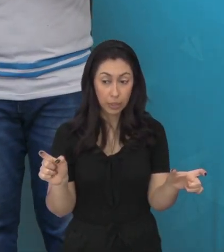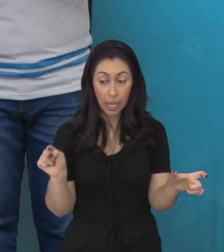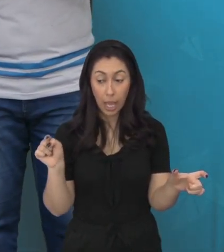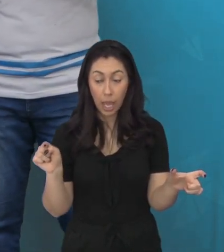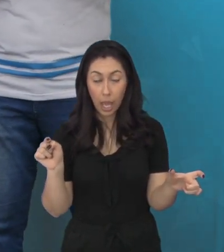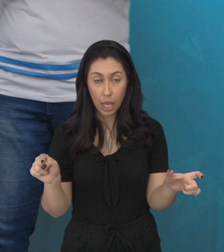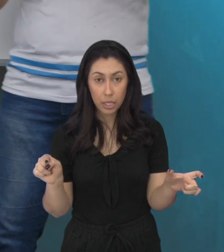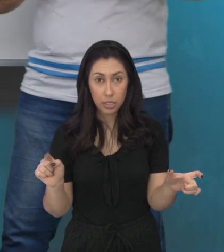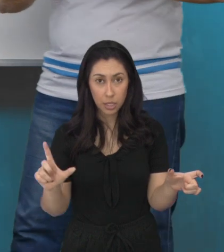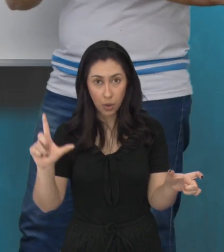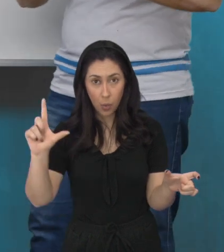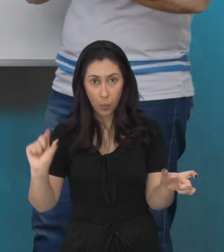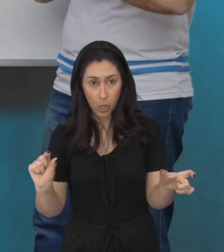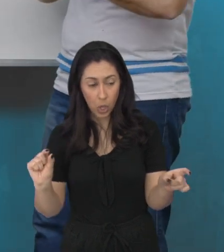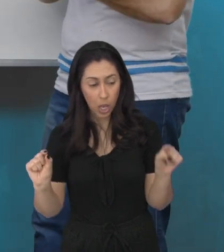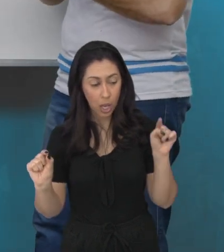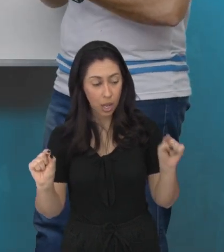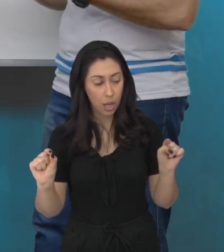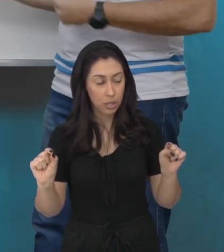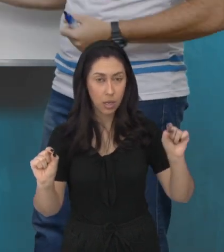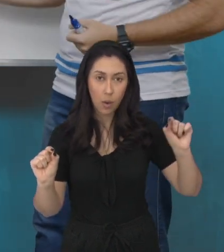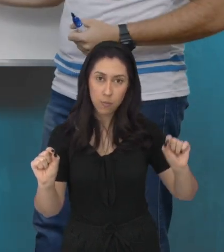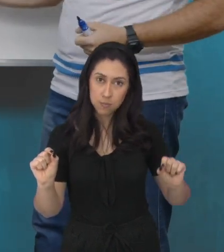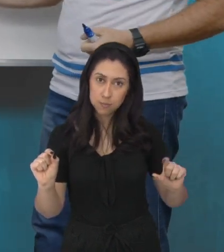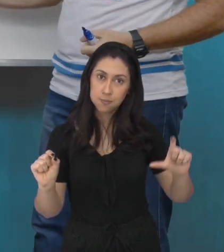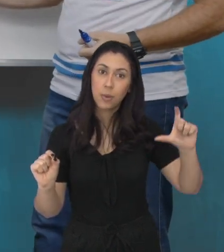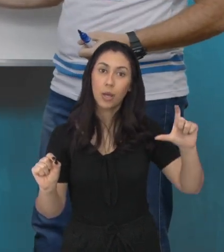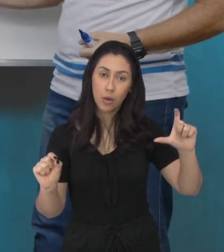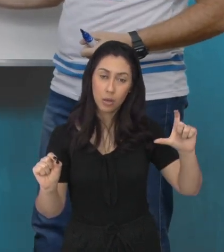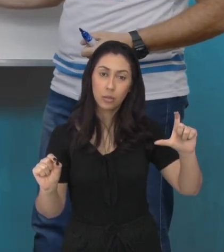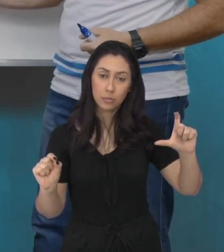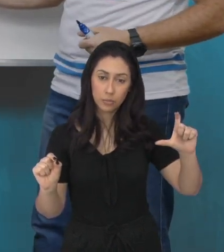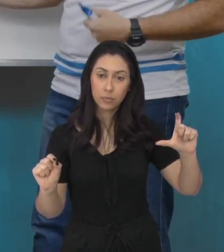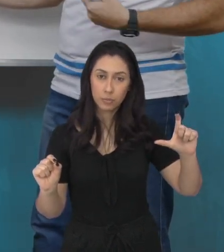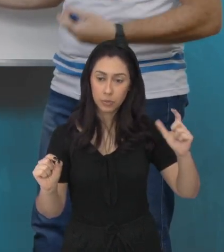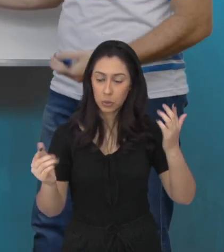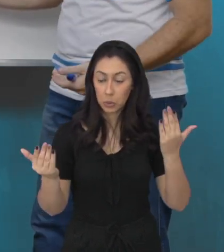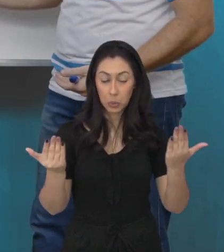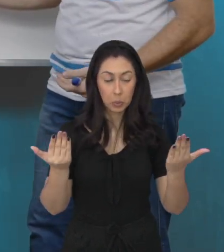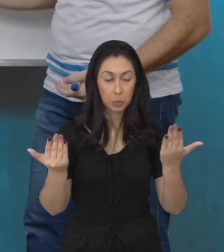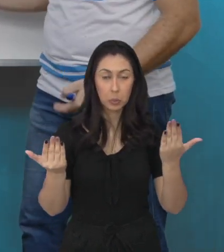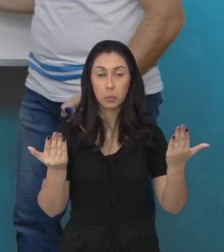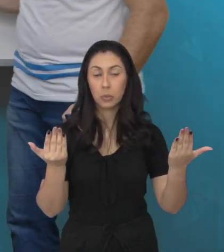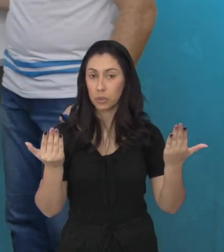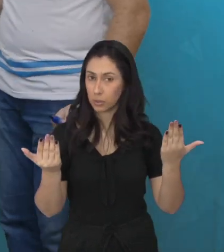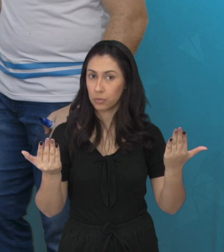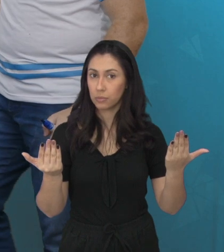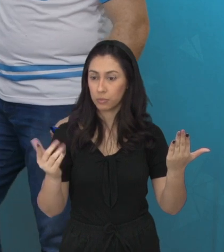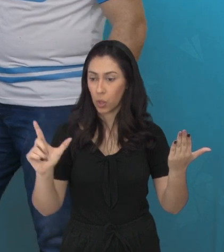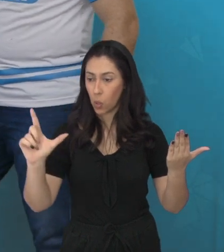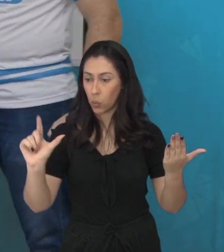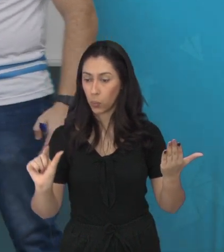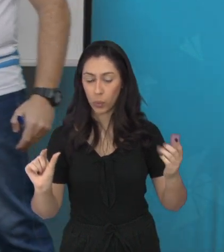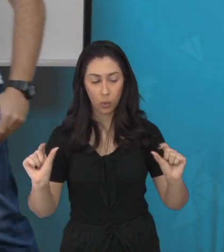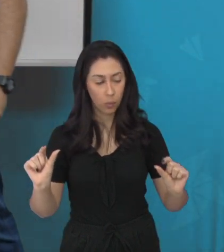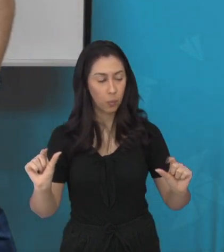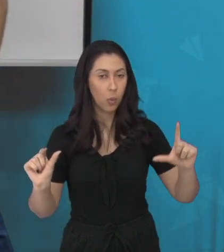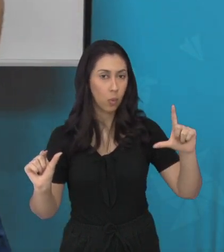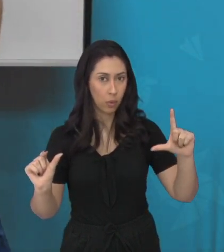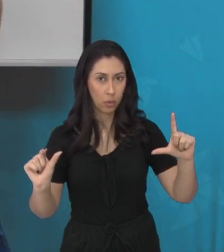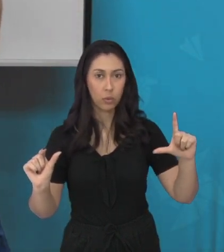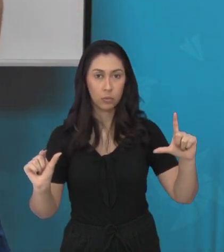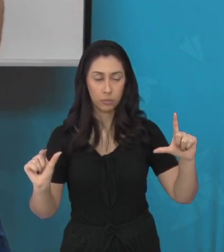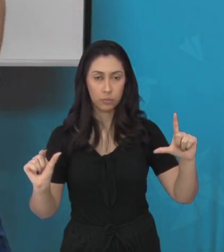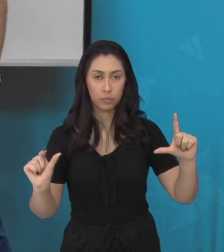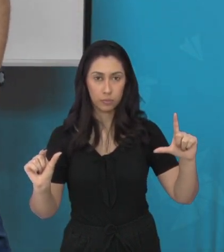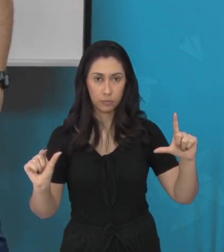pela dinâmica da física das superfícies, o meu Mi cinético, o meu coeficiente cinético, ele é sempre menor que